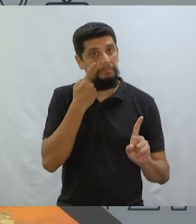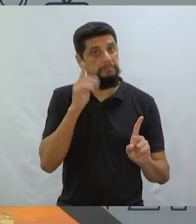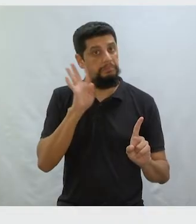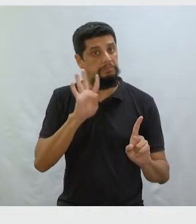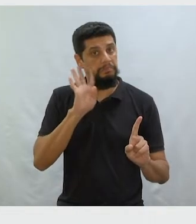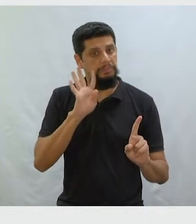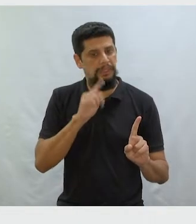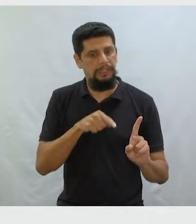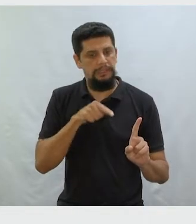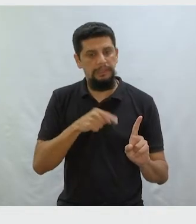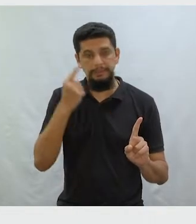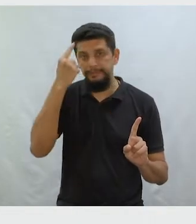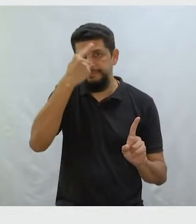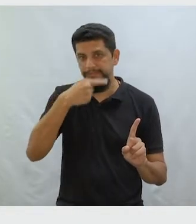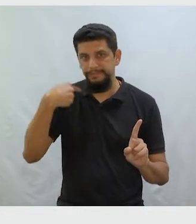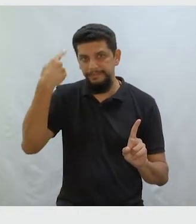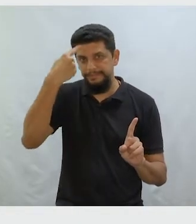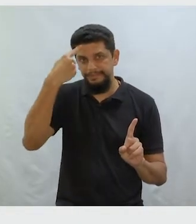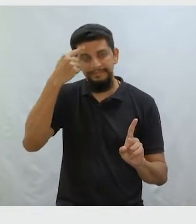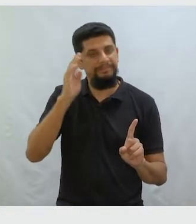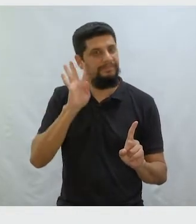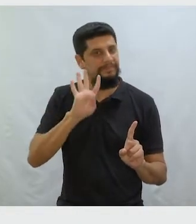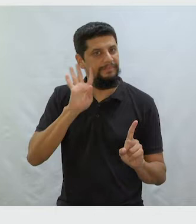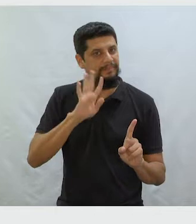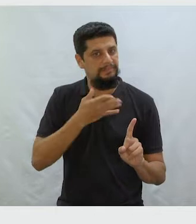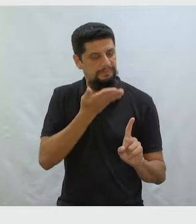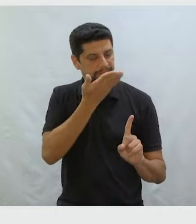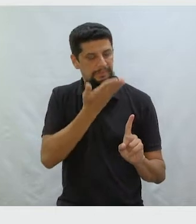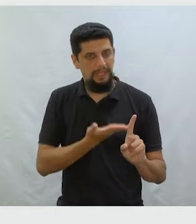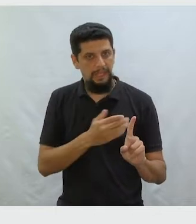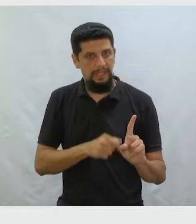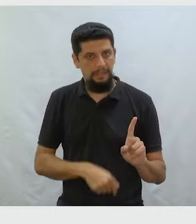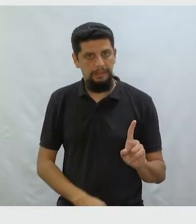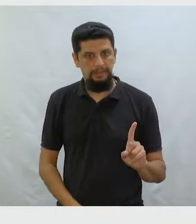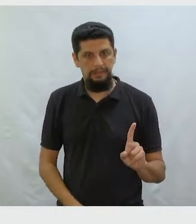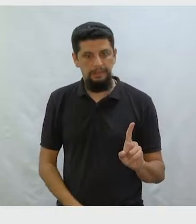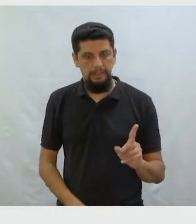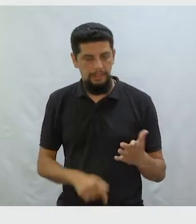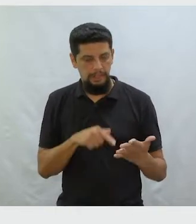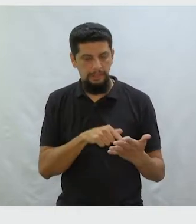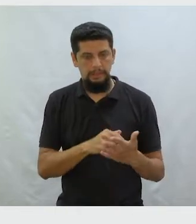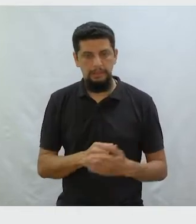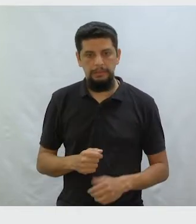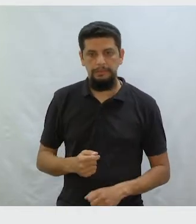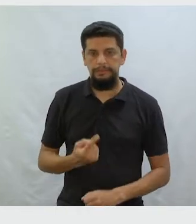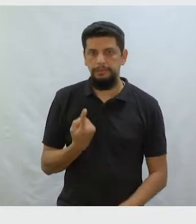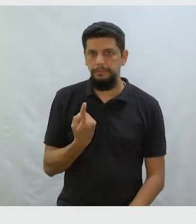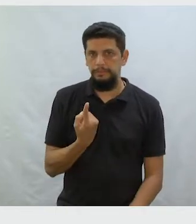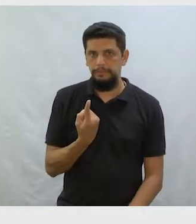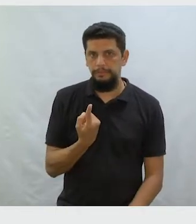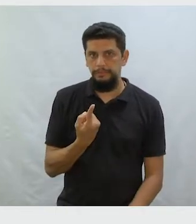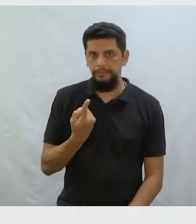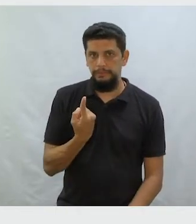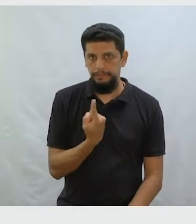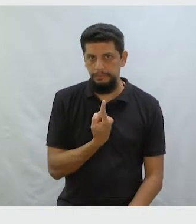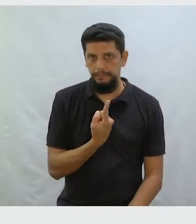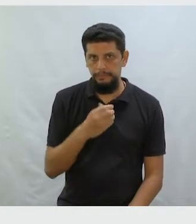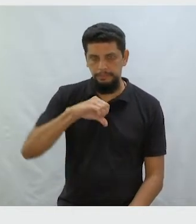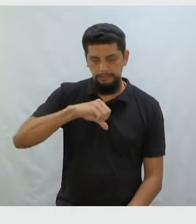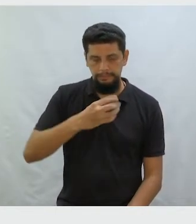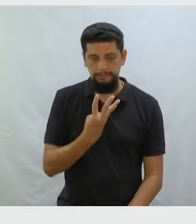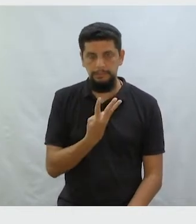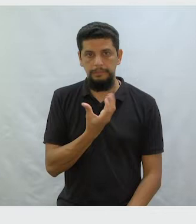que ele tem ele tem essa cara de divertido então esse Valter ono é de 1946